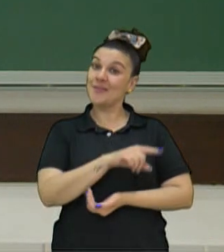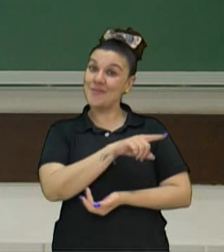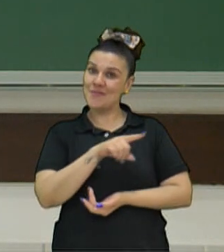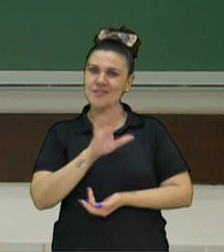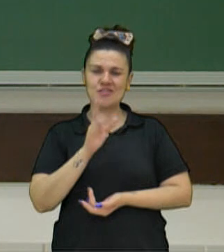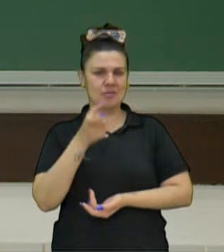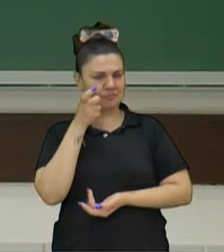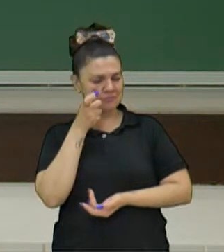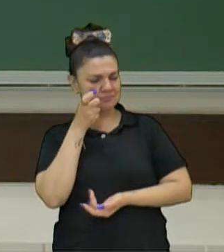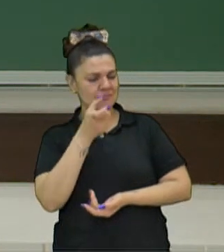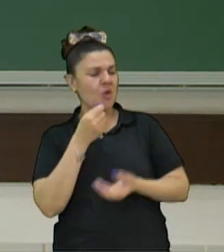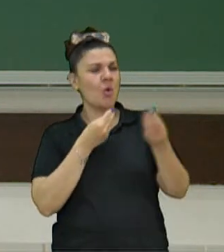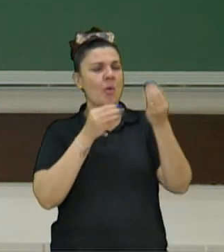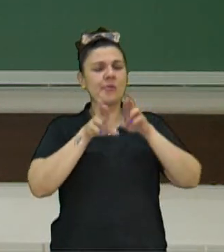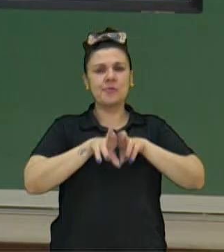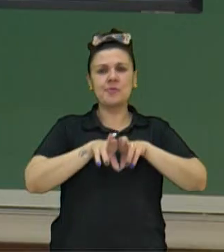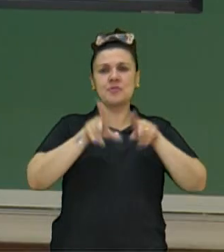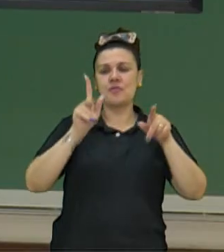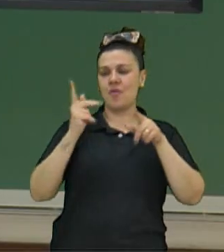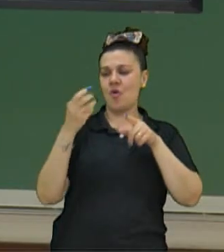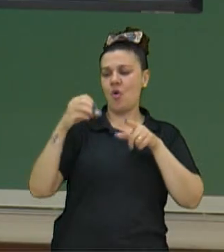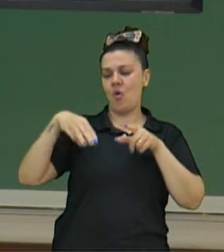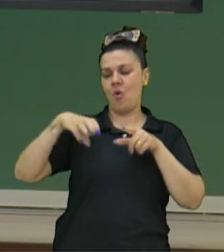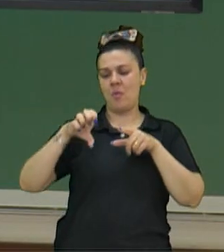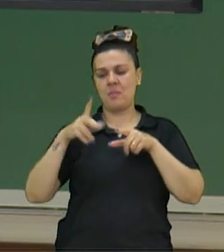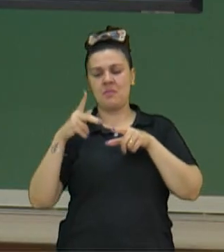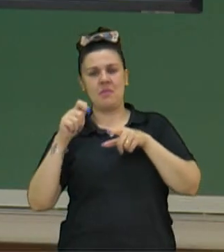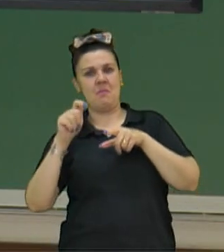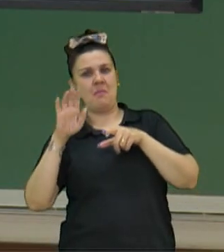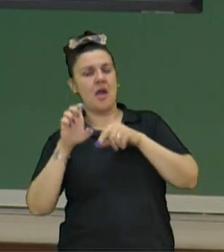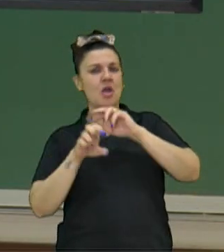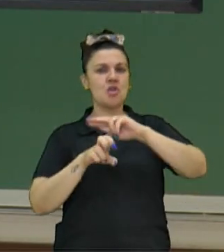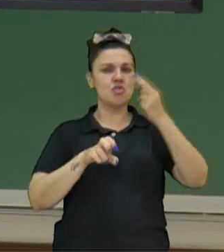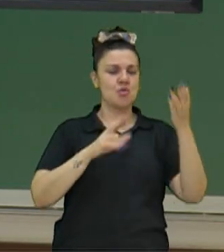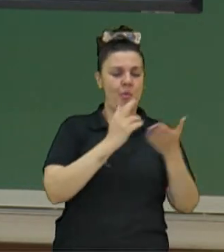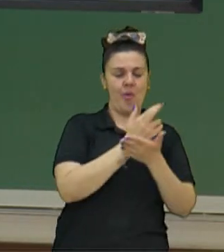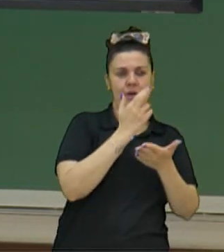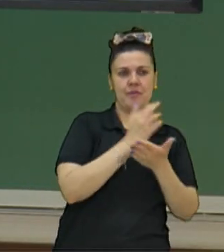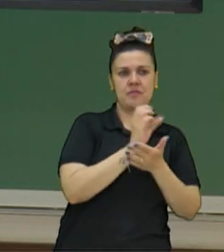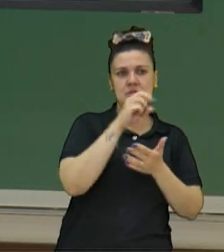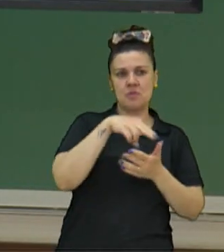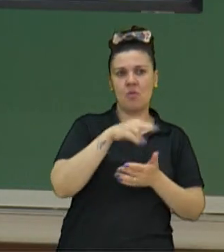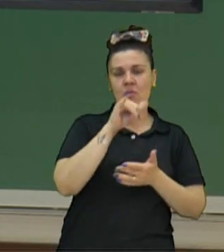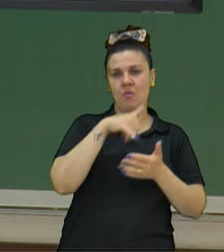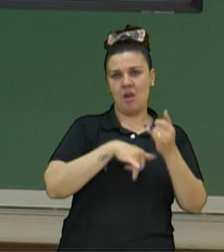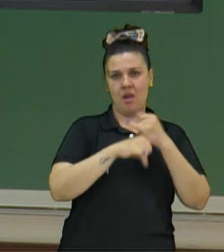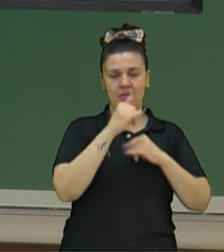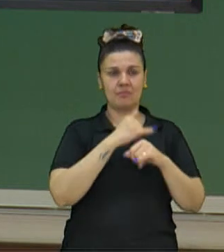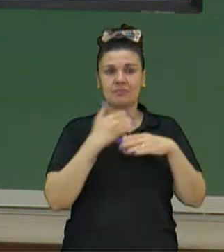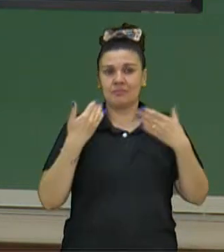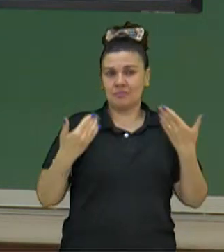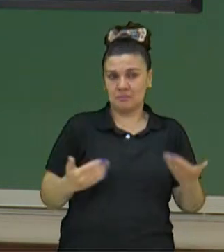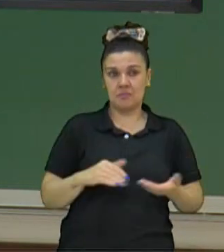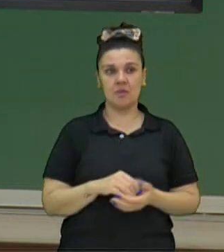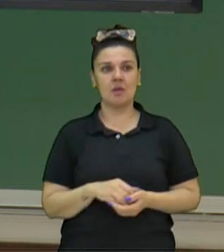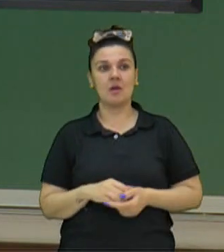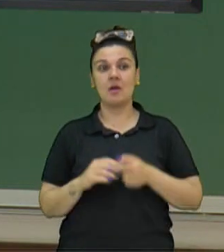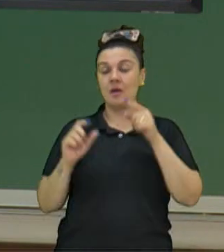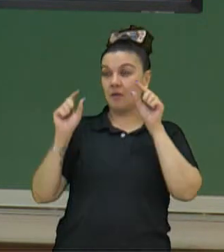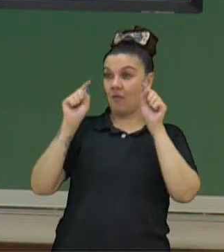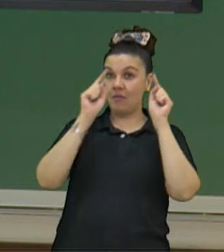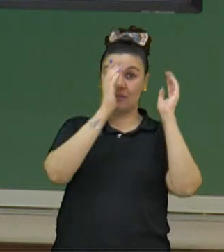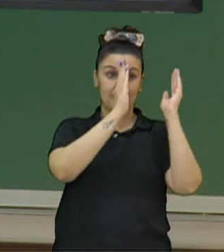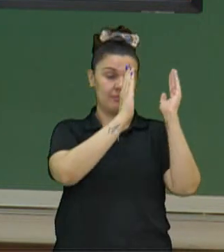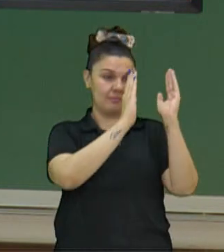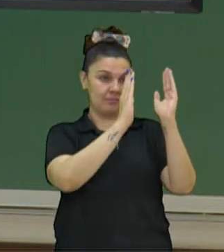aí, como é que eu vou saber a diferença se é uma homepage, se é uma revista online, uma magazine? Olha aqui, ó. Aqui eu tenho, ó,